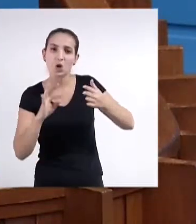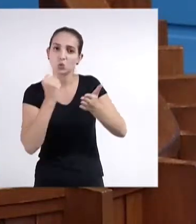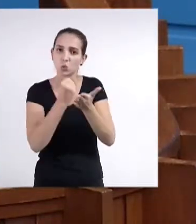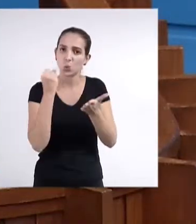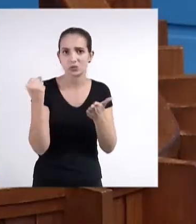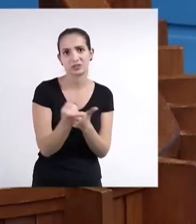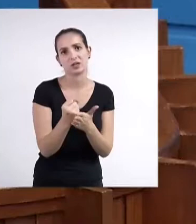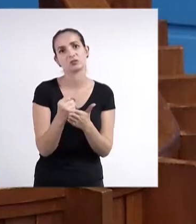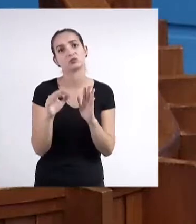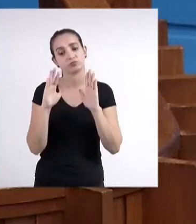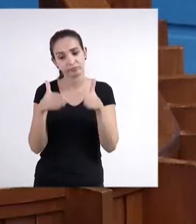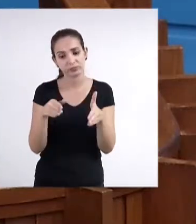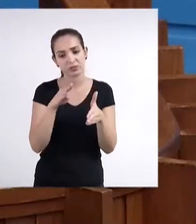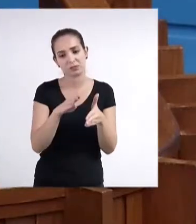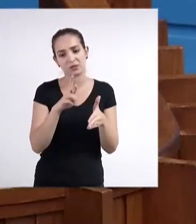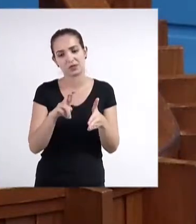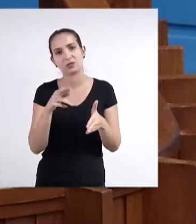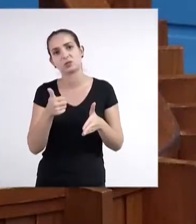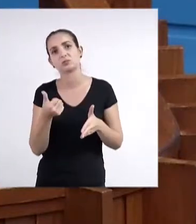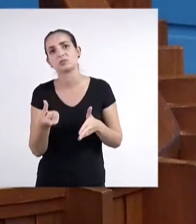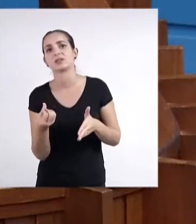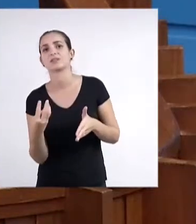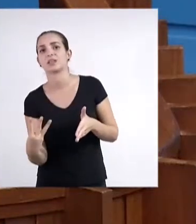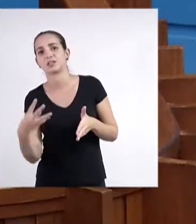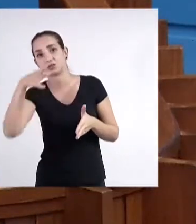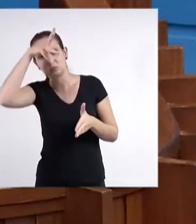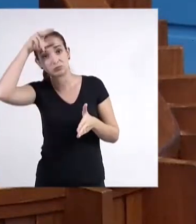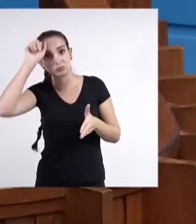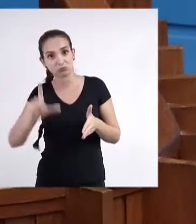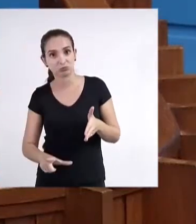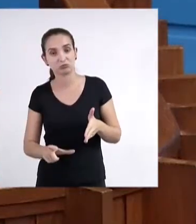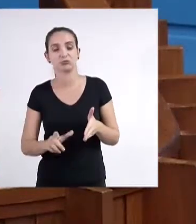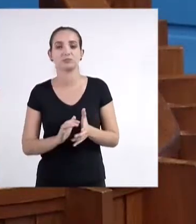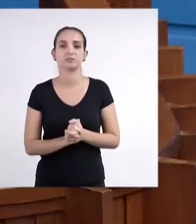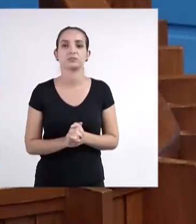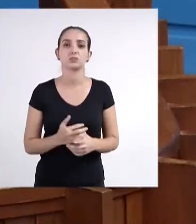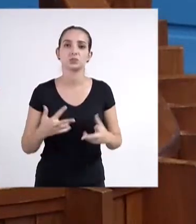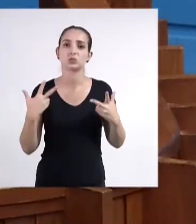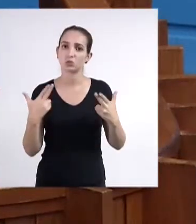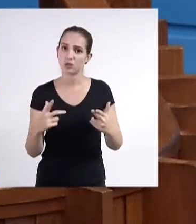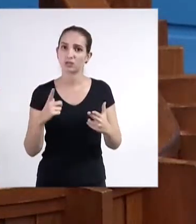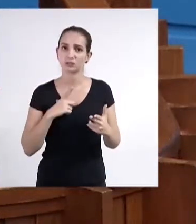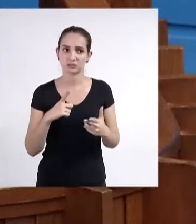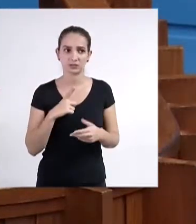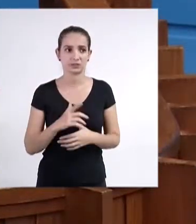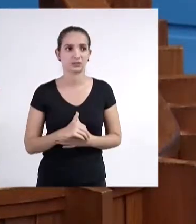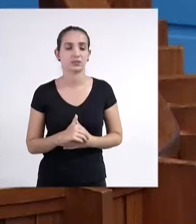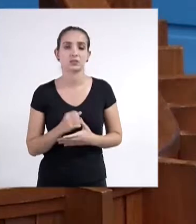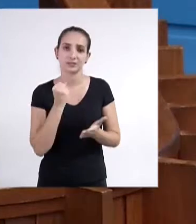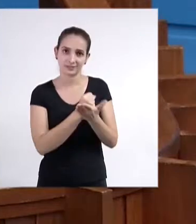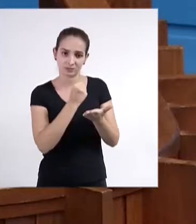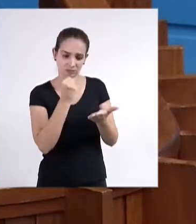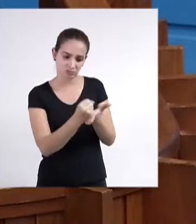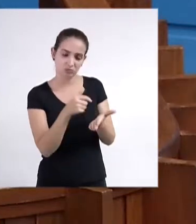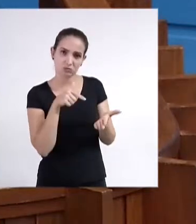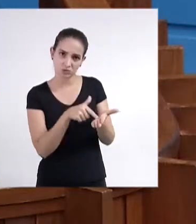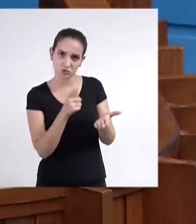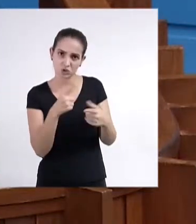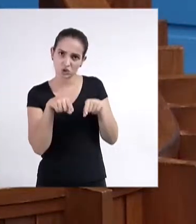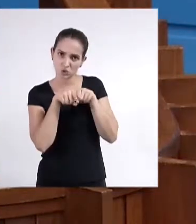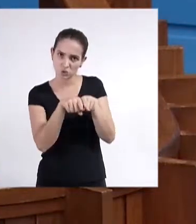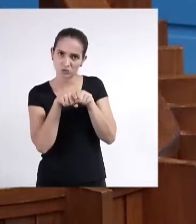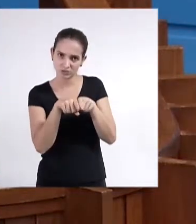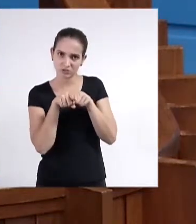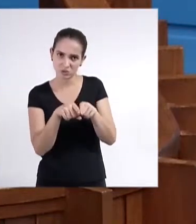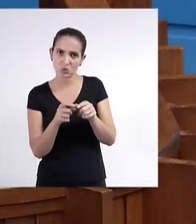PER, da BR-163-MS, conforme disposto no contrato de concessão celebrado